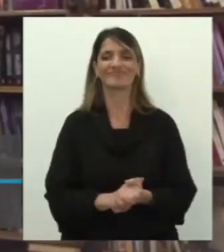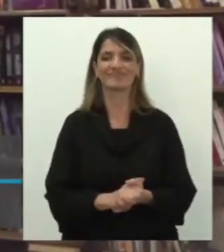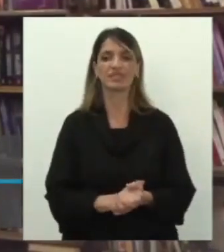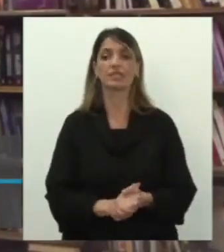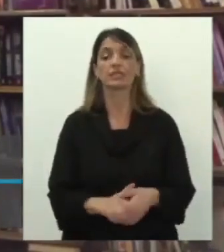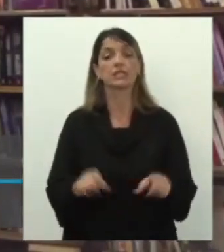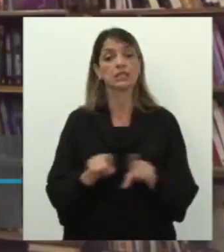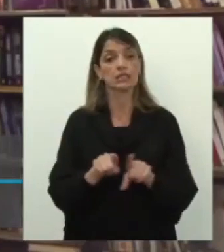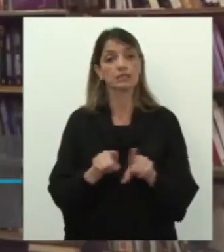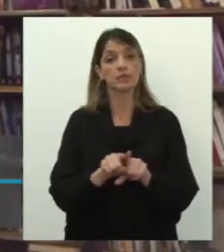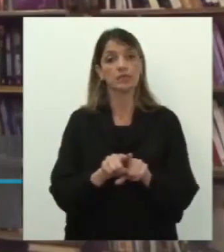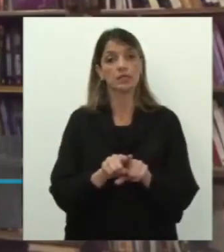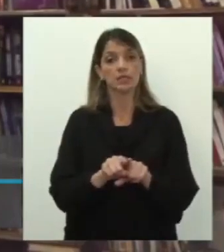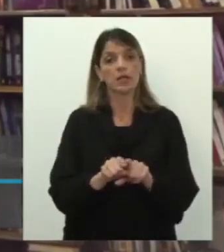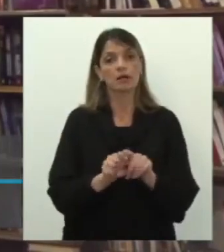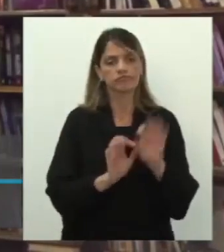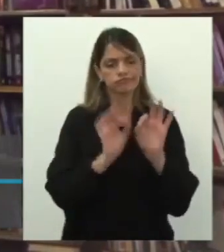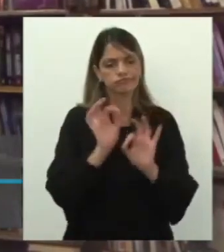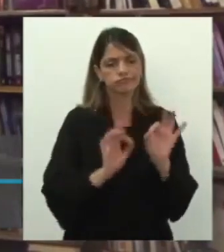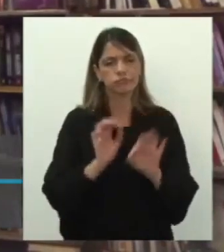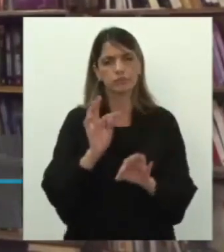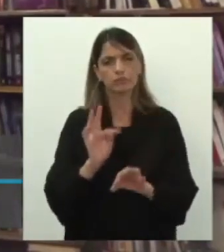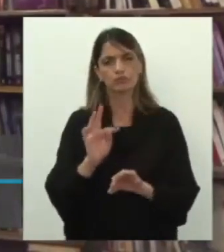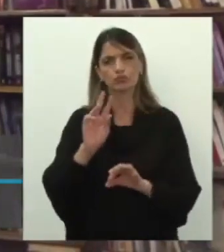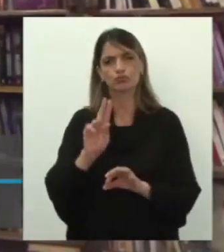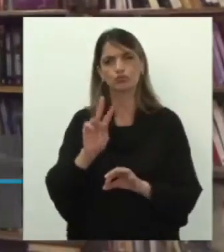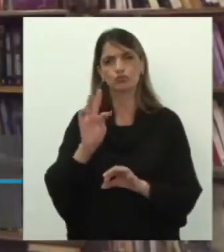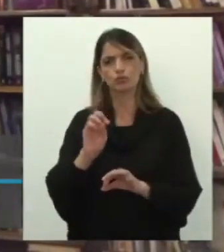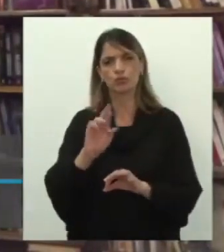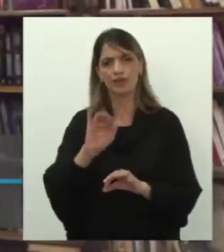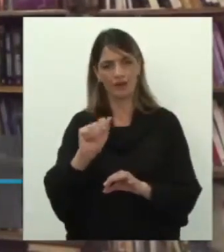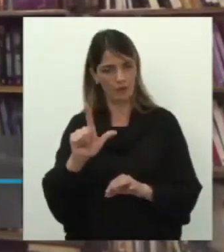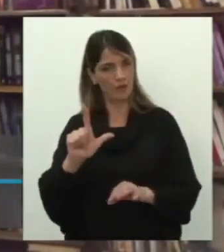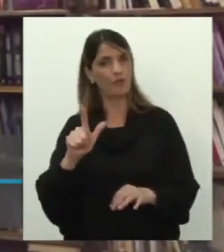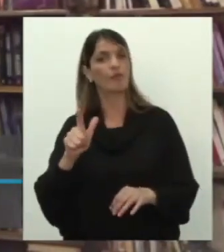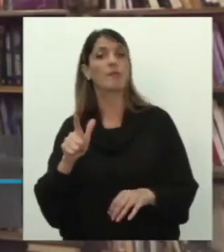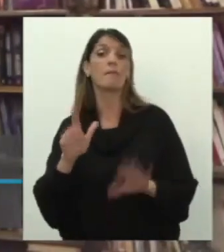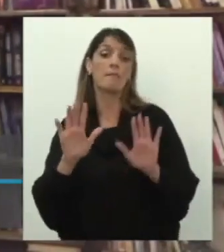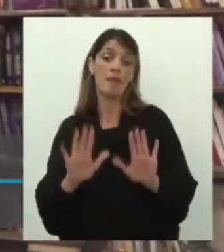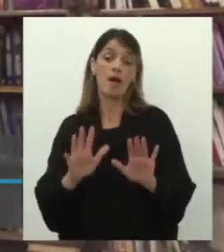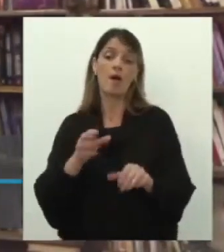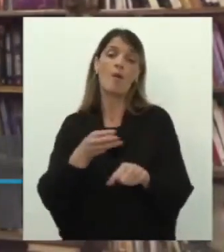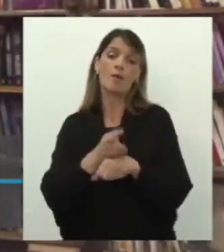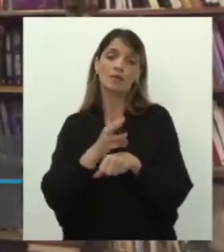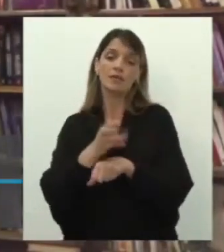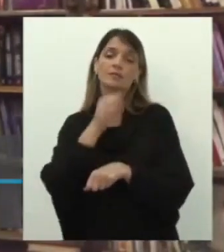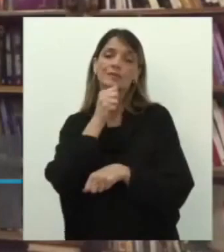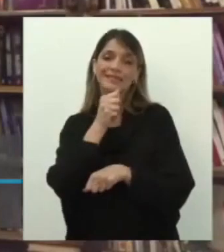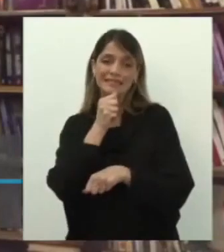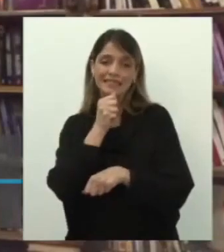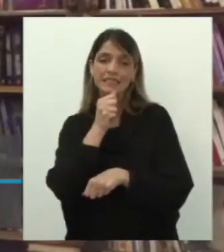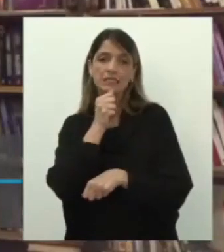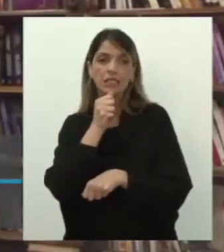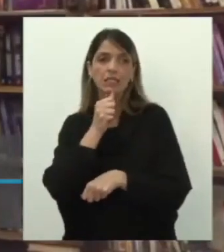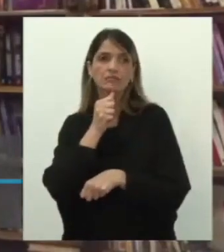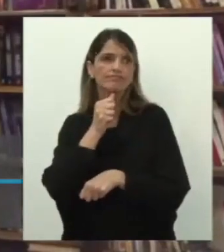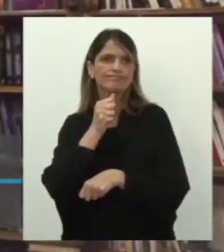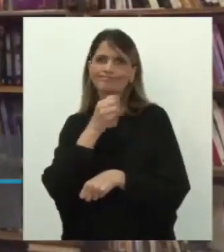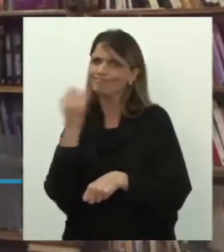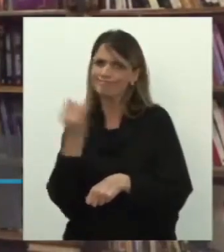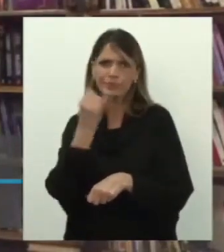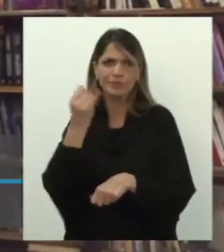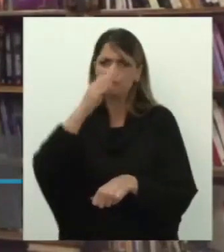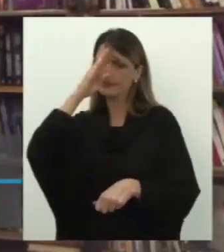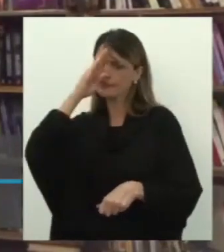também está estruturando tutoriais. Então ainda o WhatsApp tem sido, esses grupos com os pais tem sido fundamental